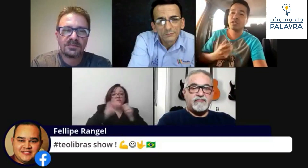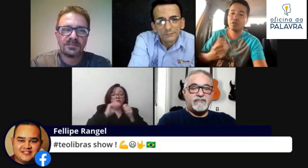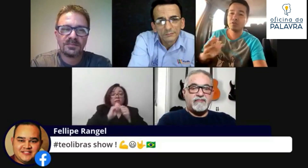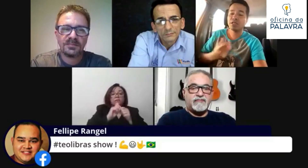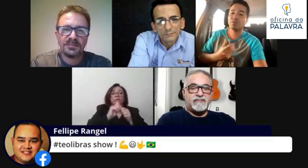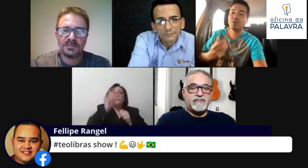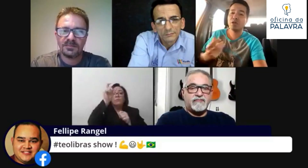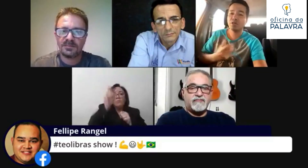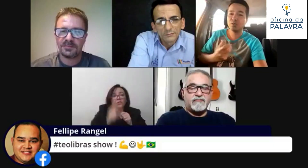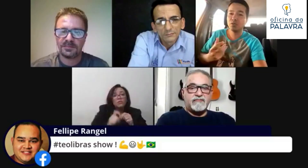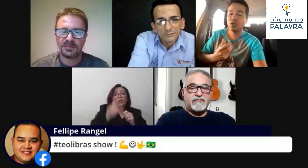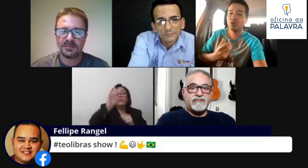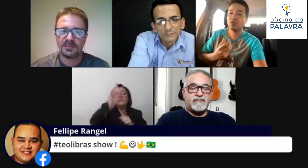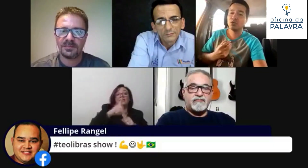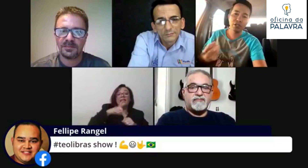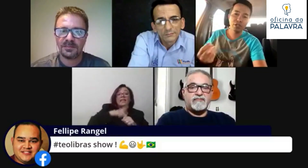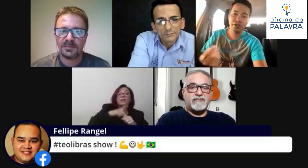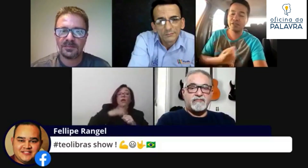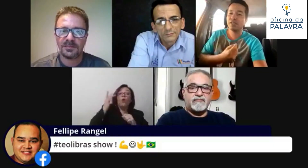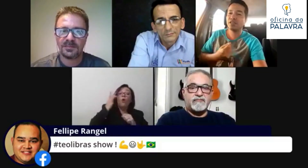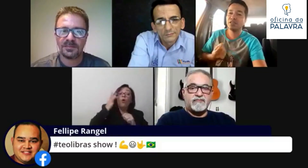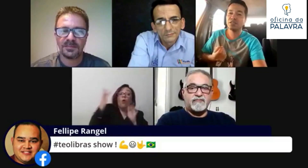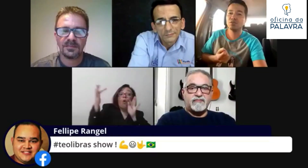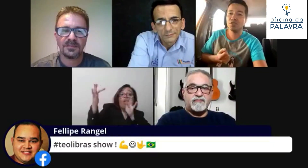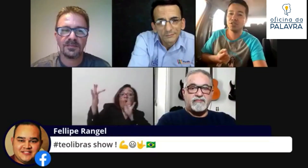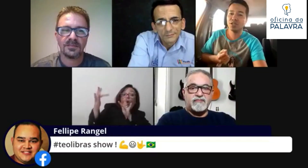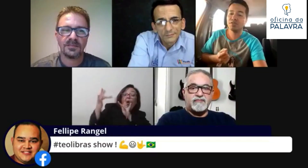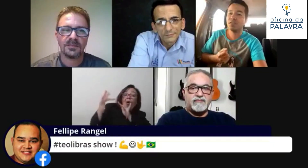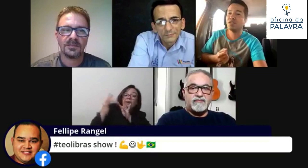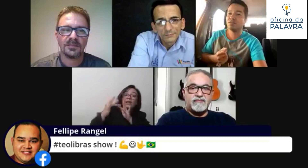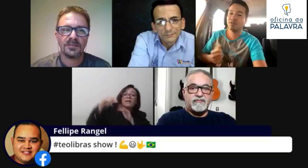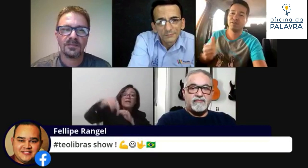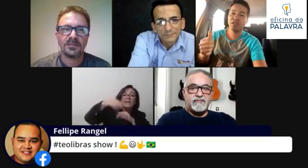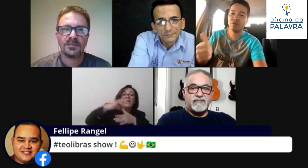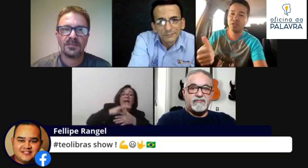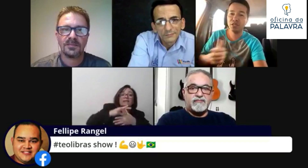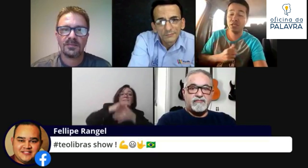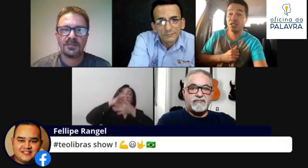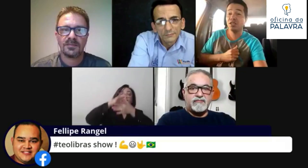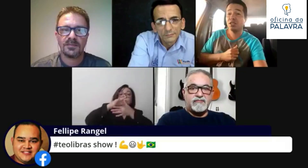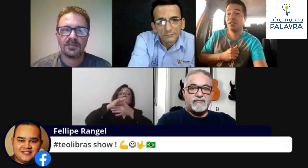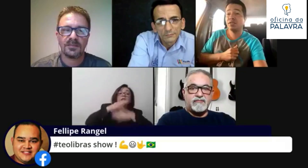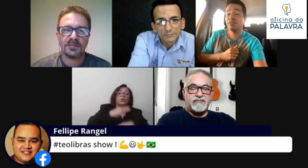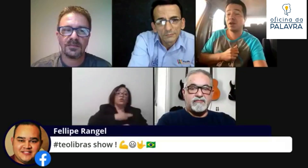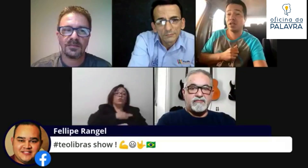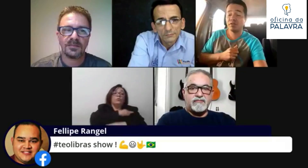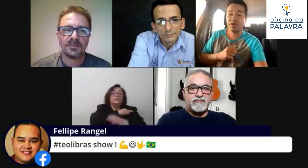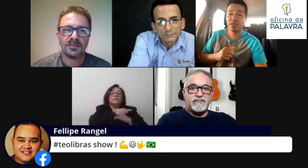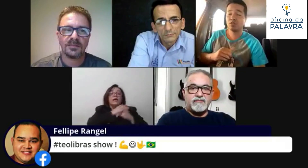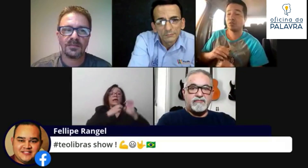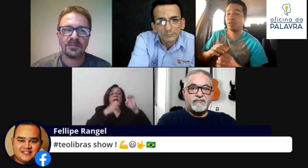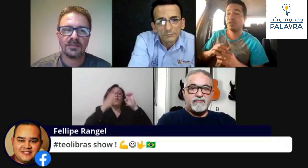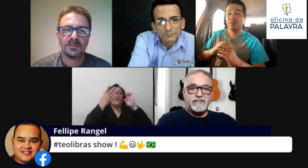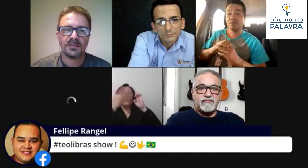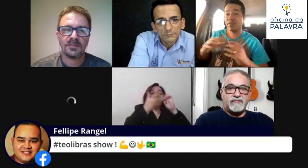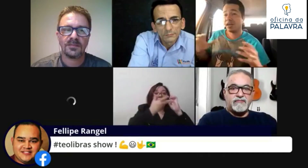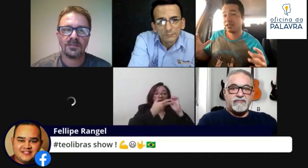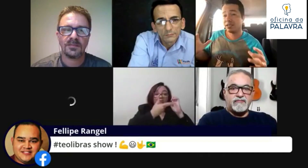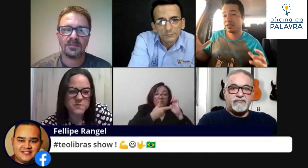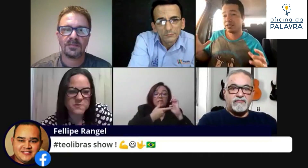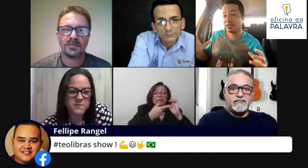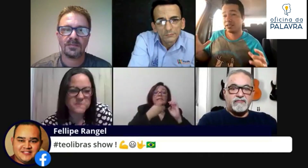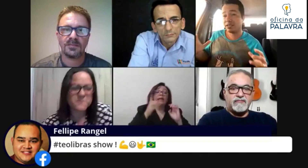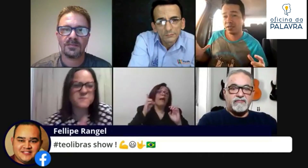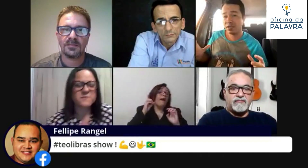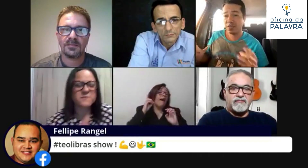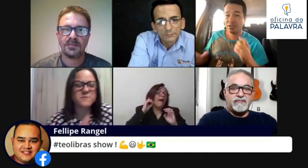um contato mais próximo com toda a nossa liderança do Ministério Eficiente. Vai falar com a Dani, que fala sobre